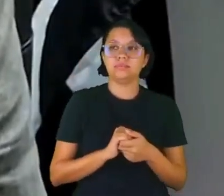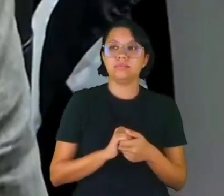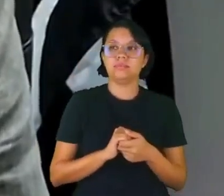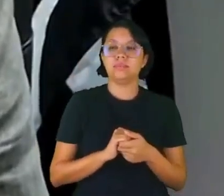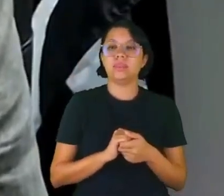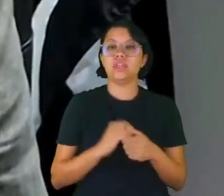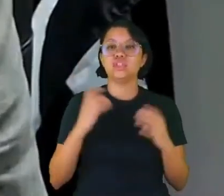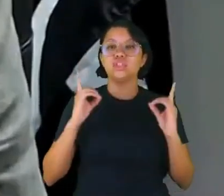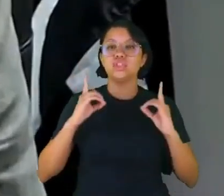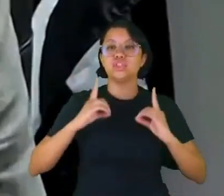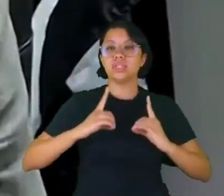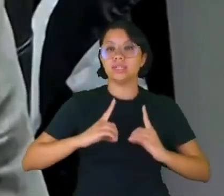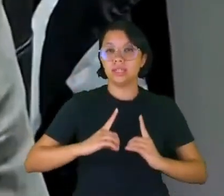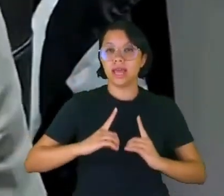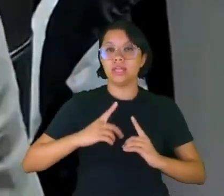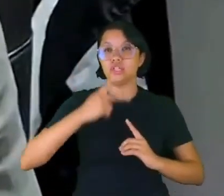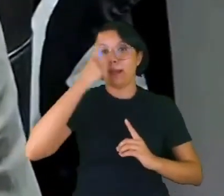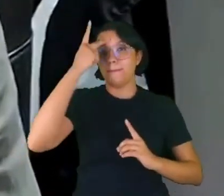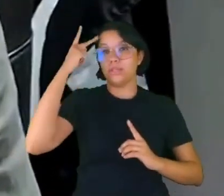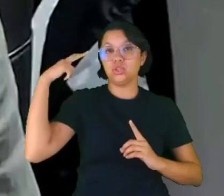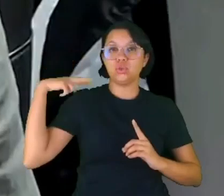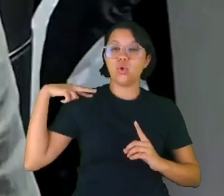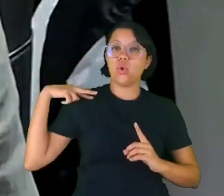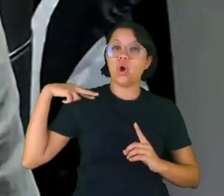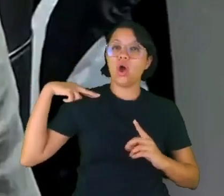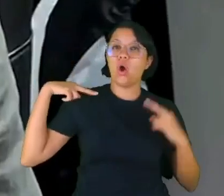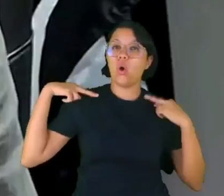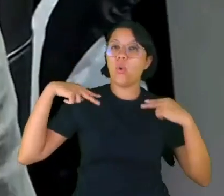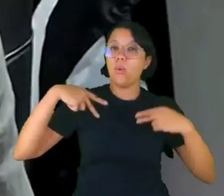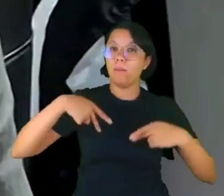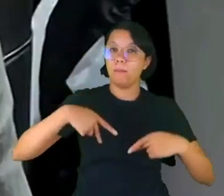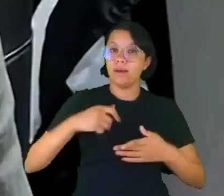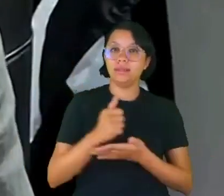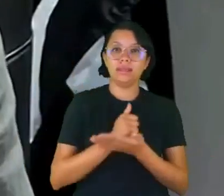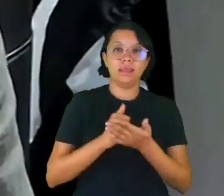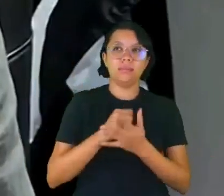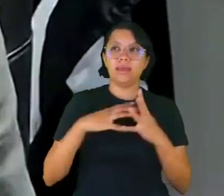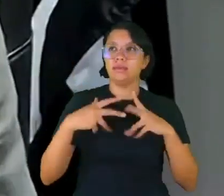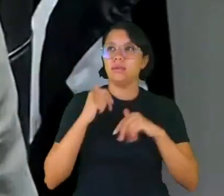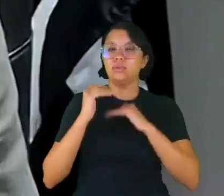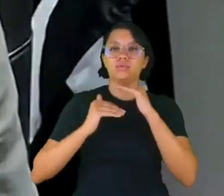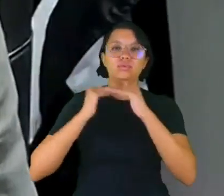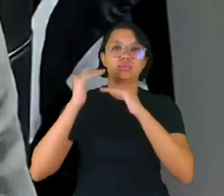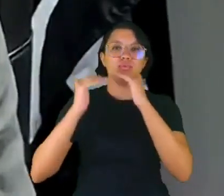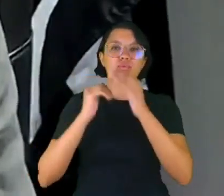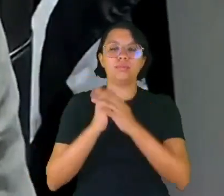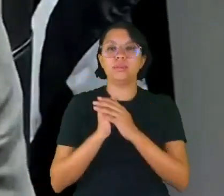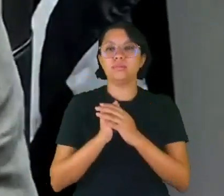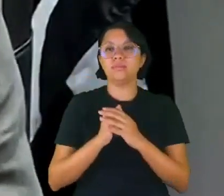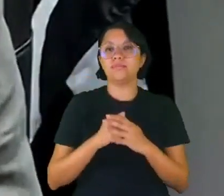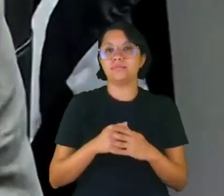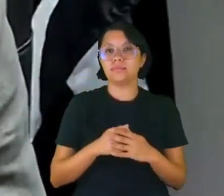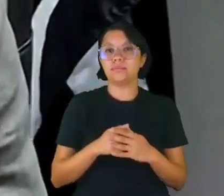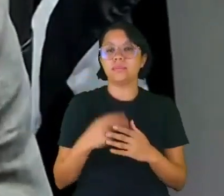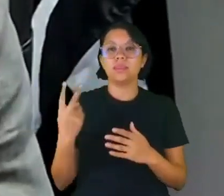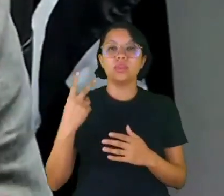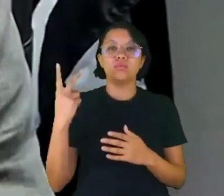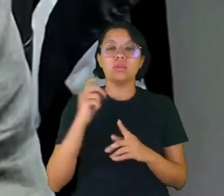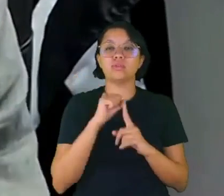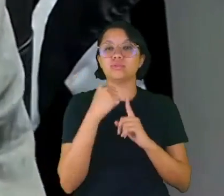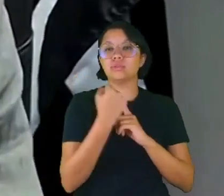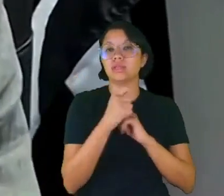A dignidade da pessoa humana como base para todo o nosso desenvolvimento. E os valores sociais do